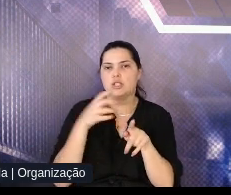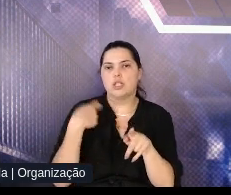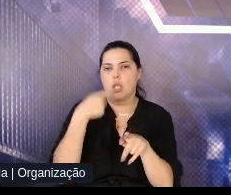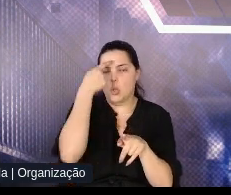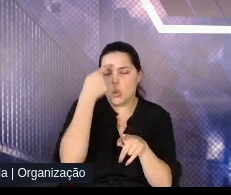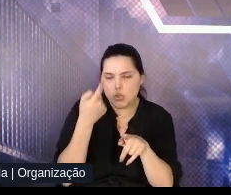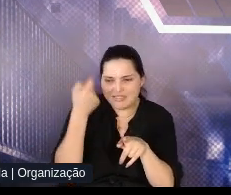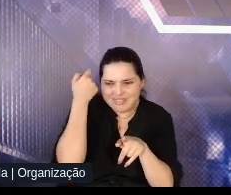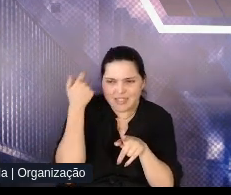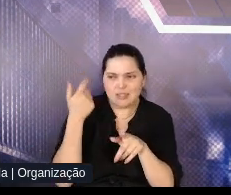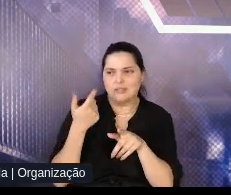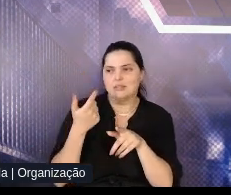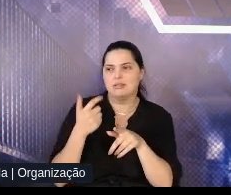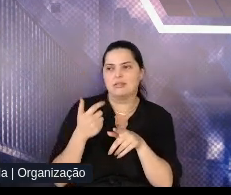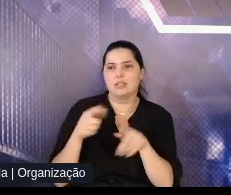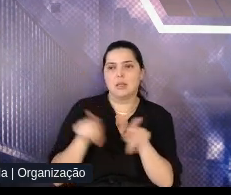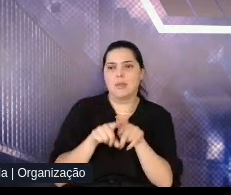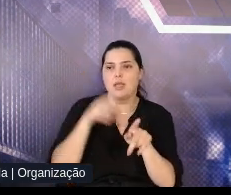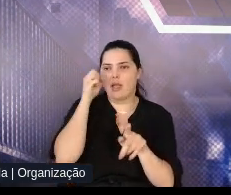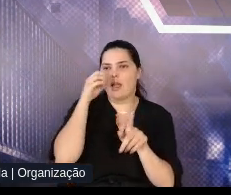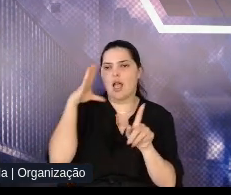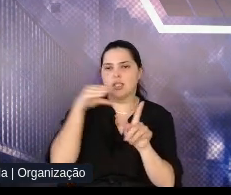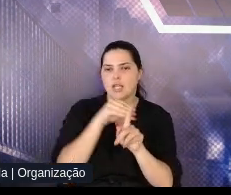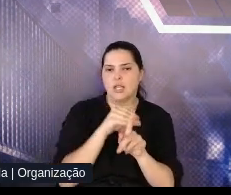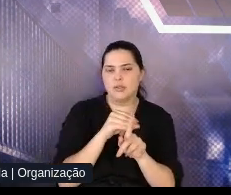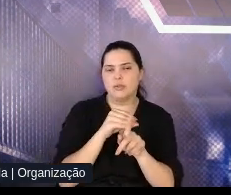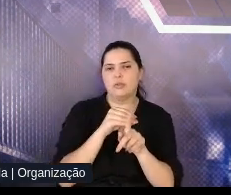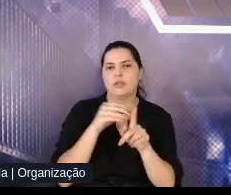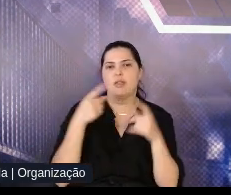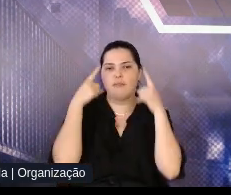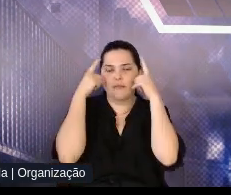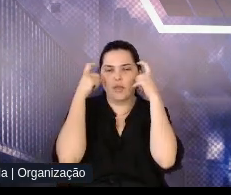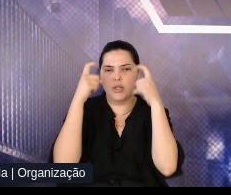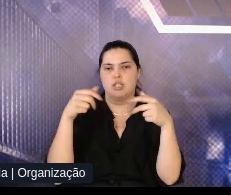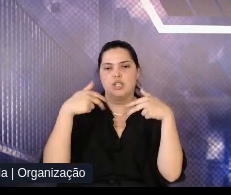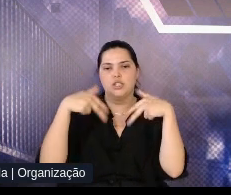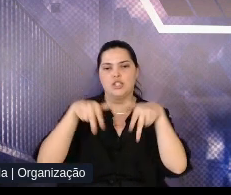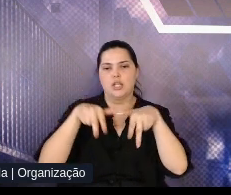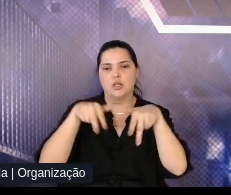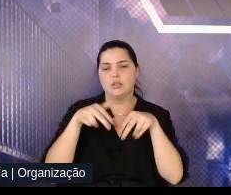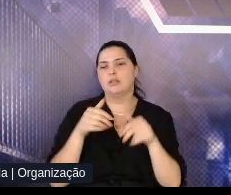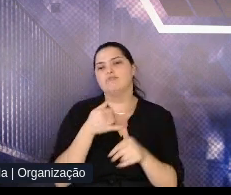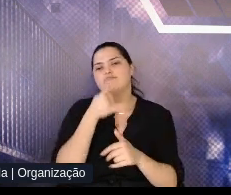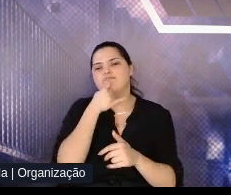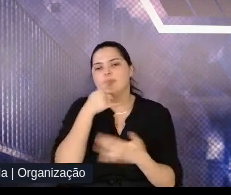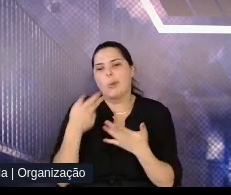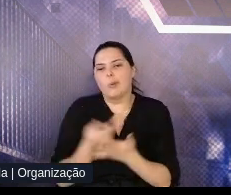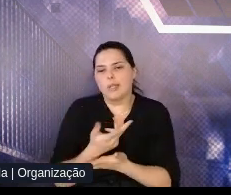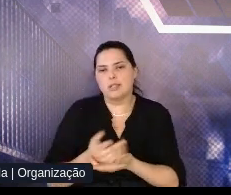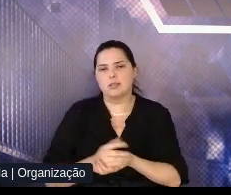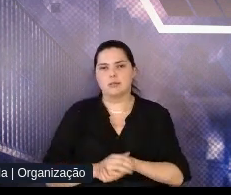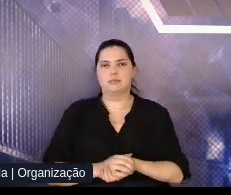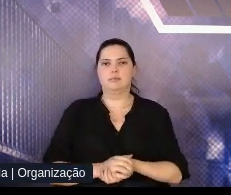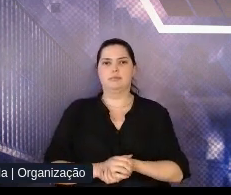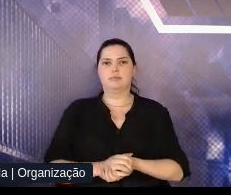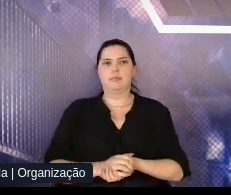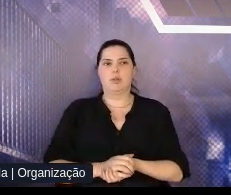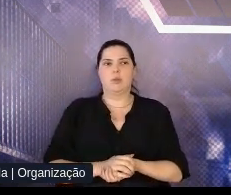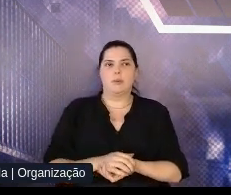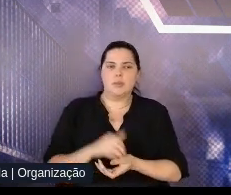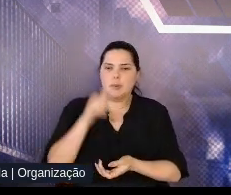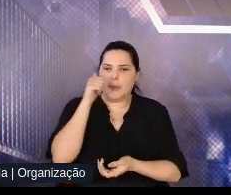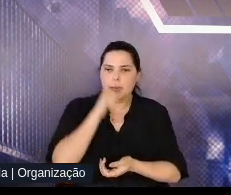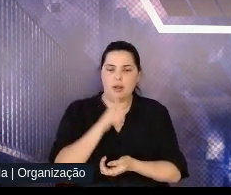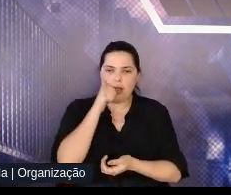inconsciente. E assédio sexual e violência de gênero, que infelizmente acontece muito. Então, muitas